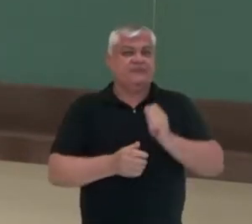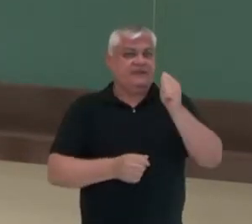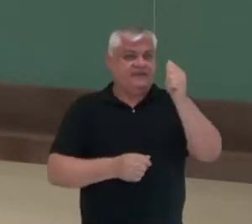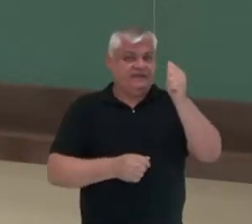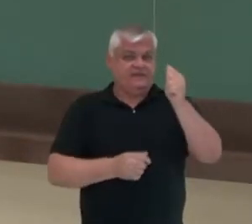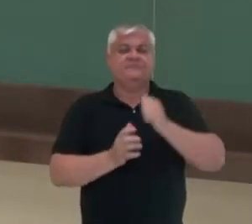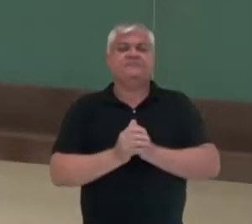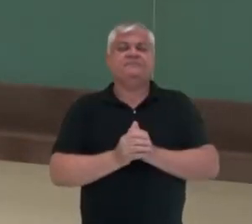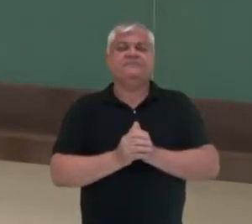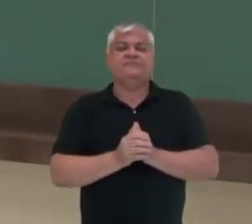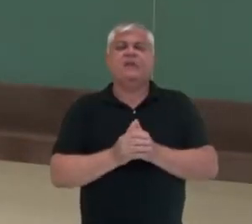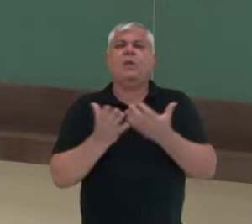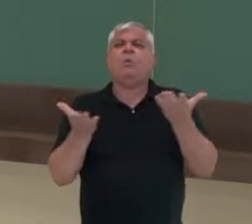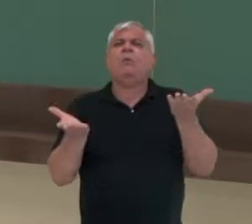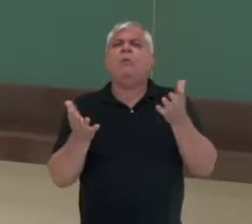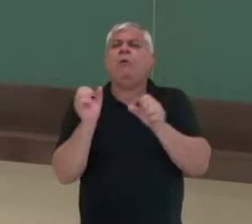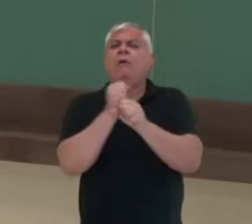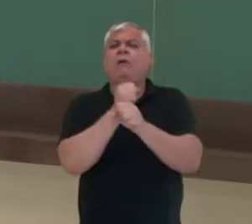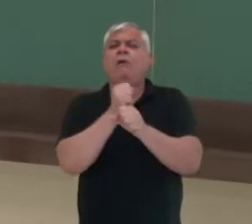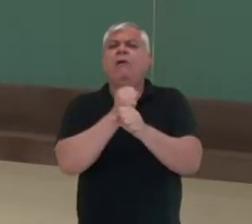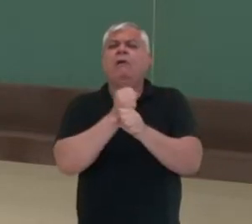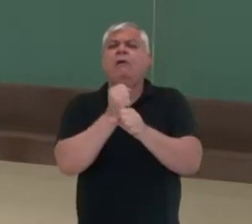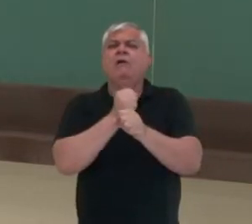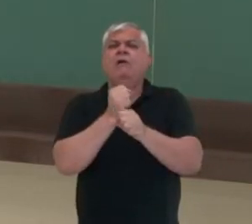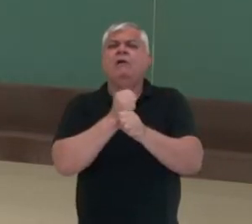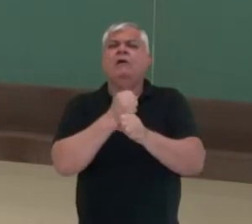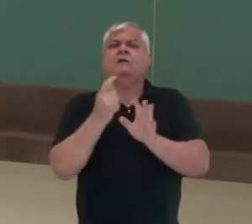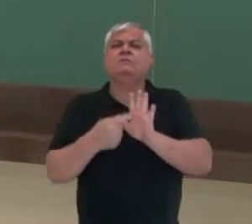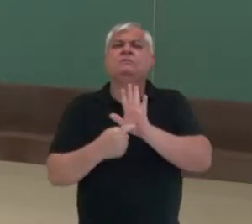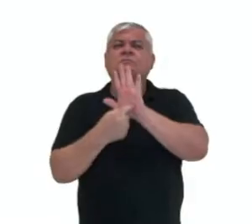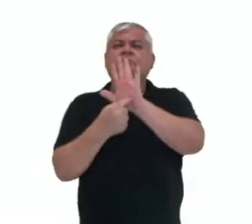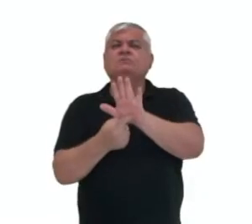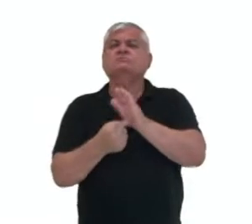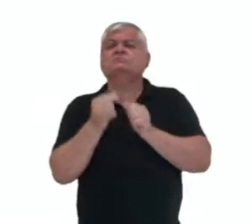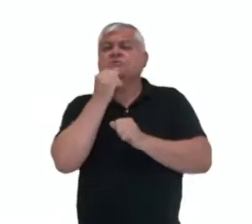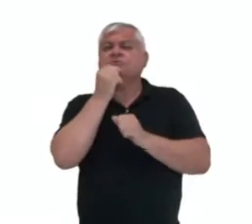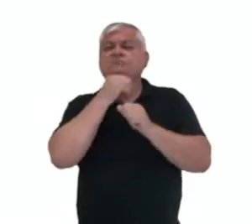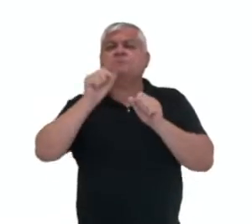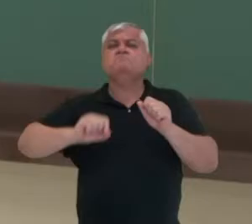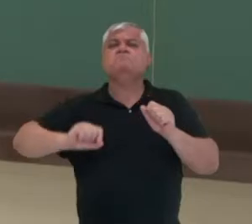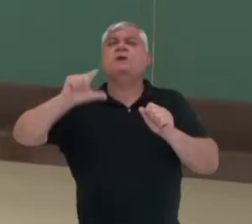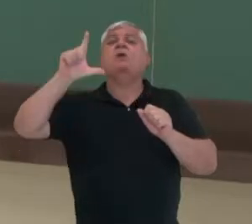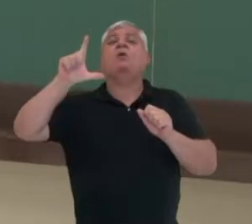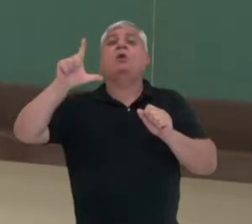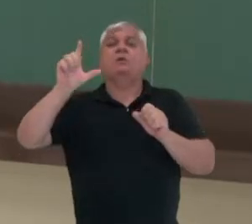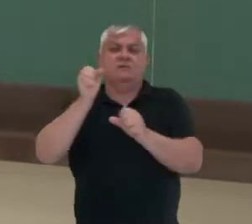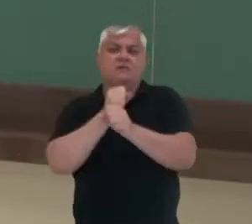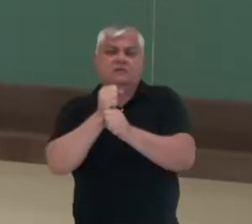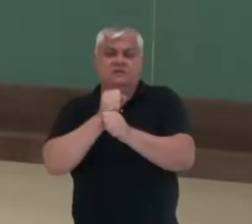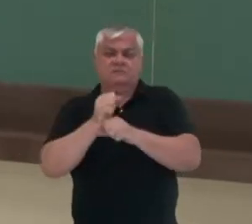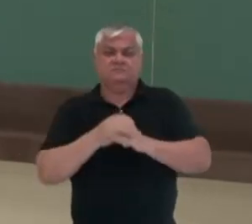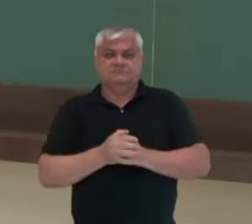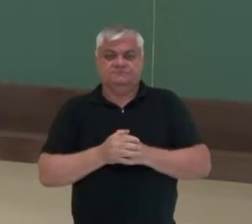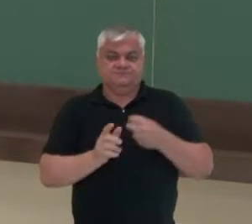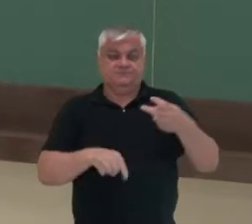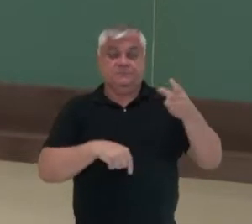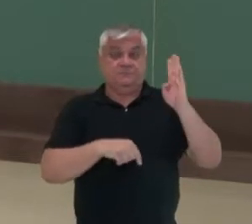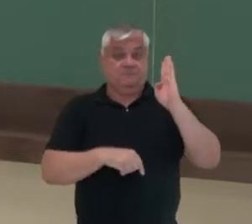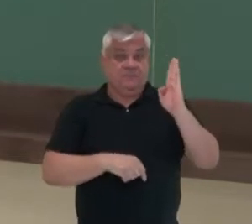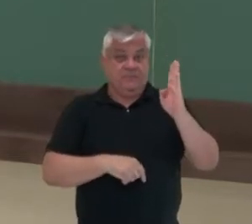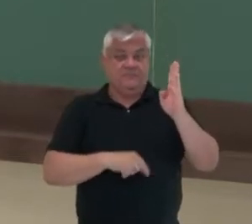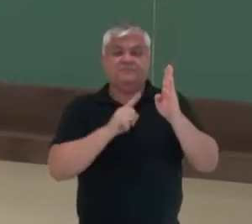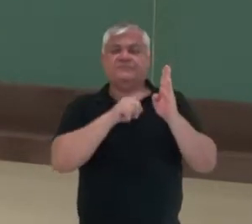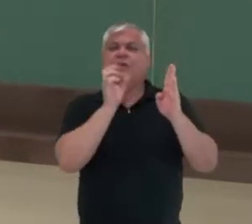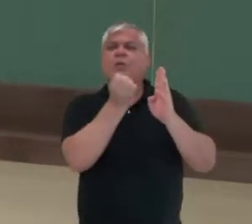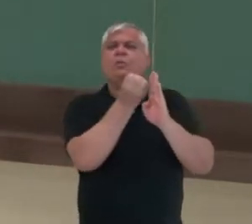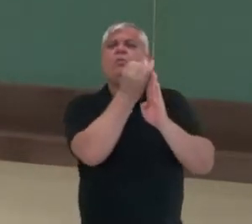Em qual dos anos apresentados a quantidade de mortes por acidente de trânsito foi maior? Tá? Quantas mortes foram